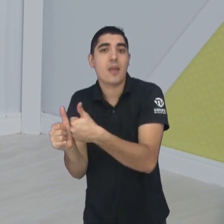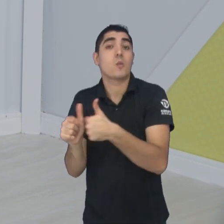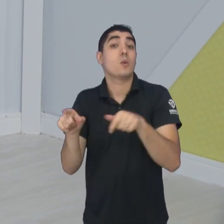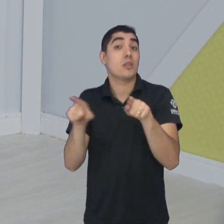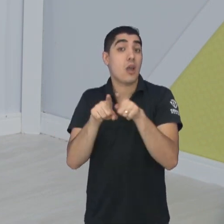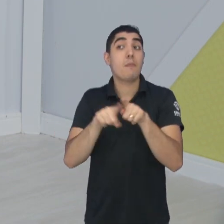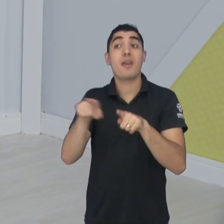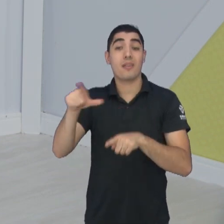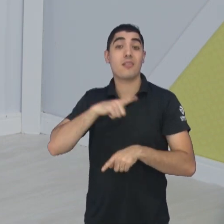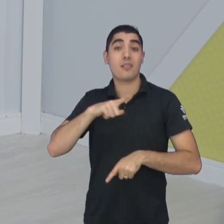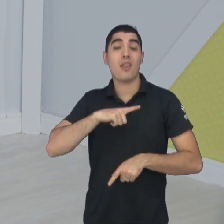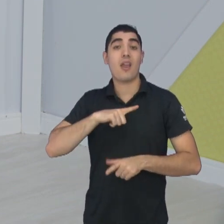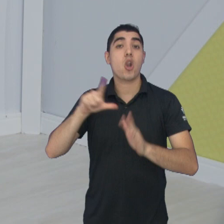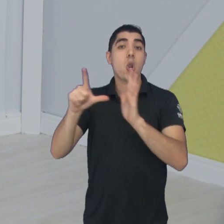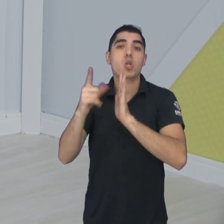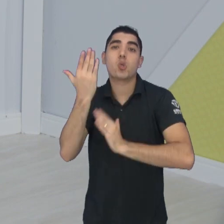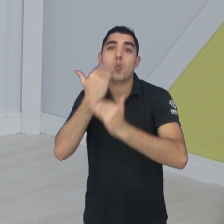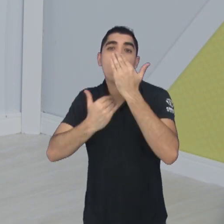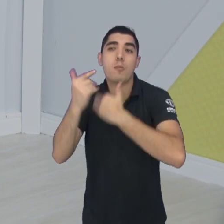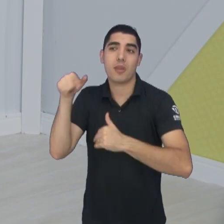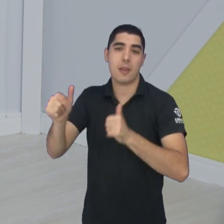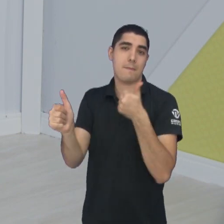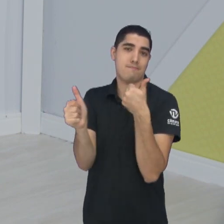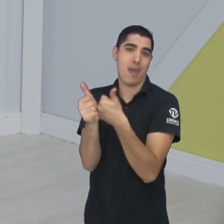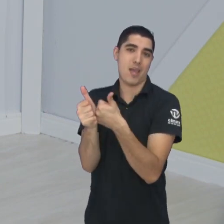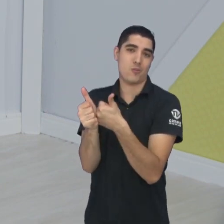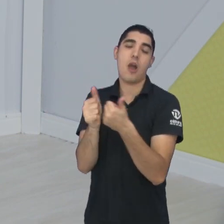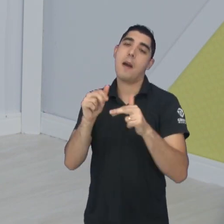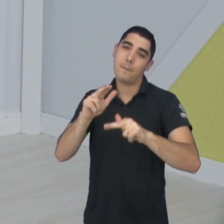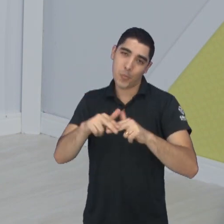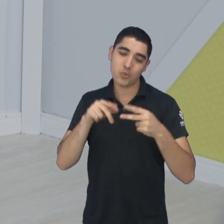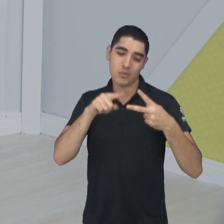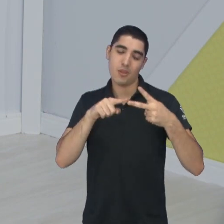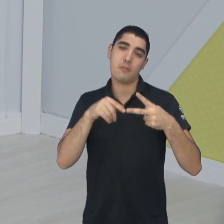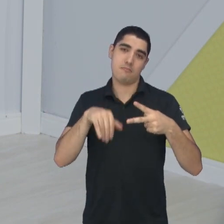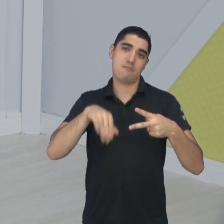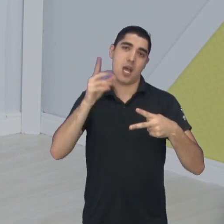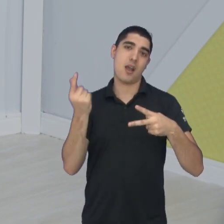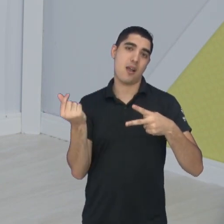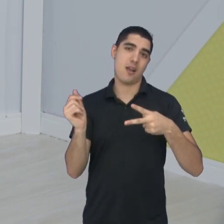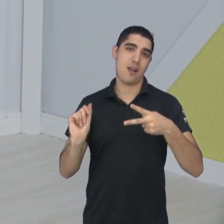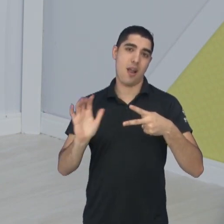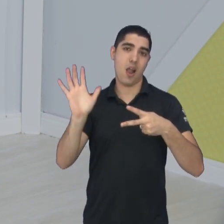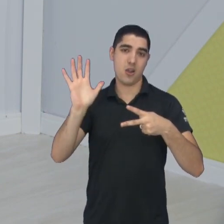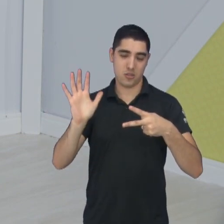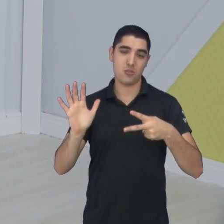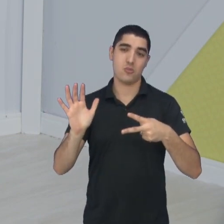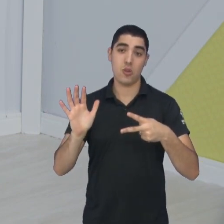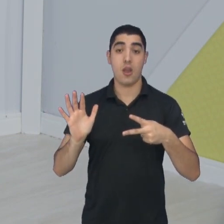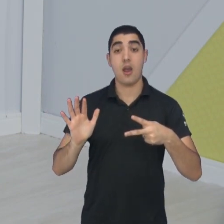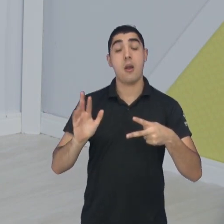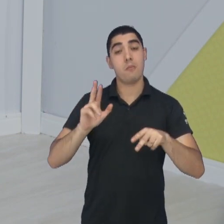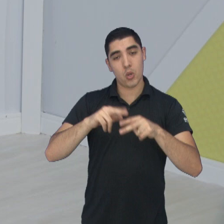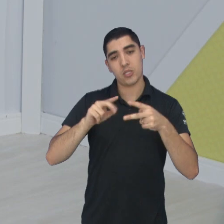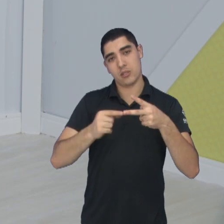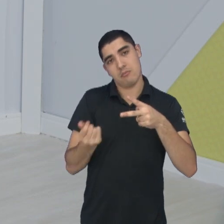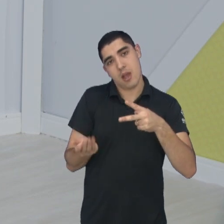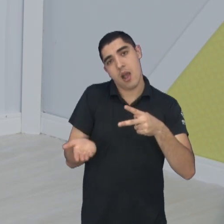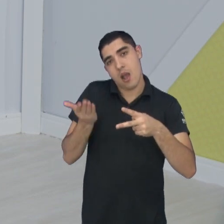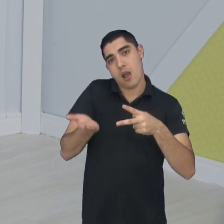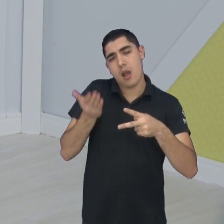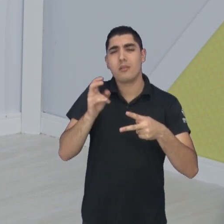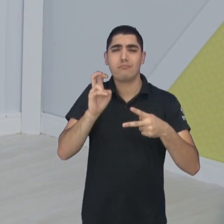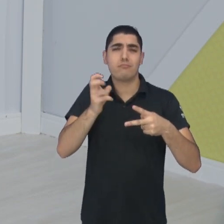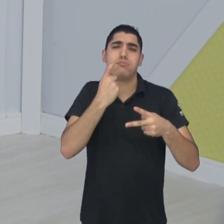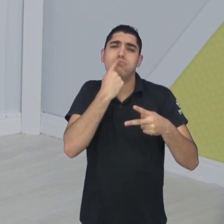maior lanchonete, está localizada ali. Então tem esse atrativo aí, tem esse benefício, vamos chamar assim, por isso que custa um pouquinho mais caro. Também R$